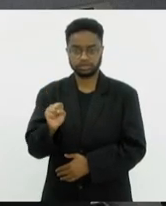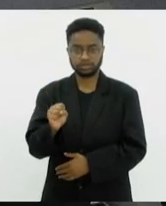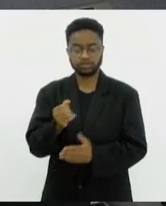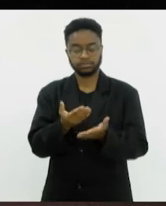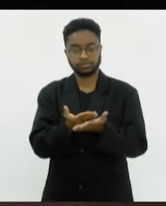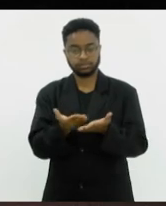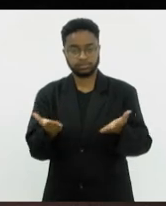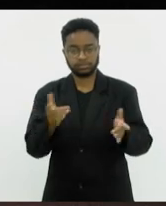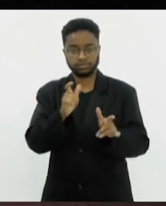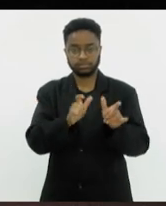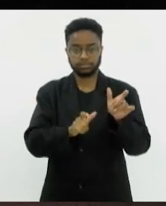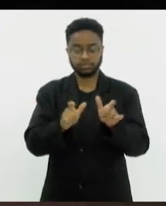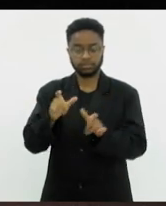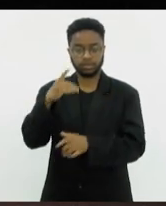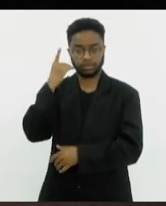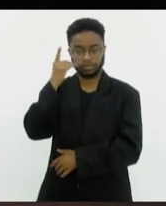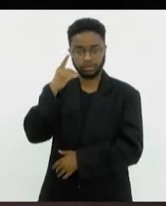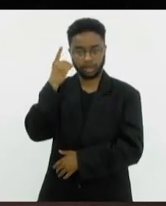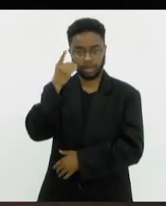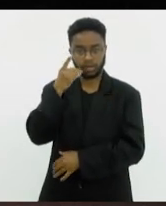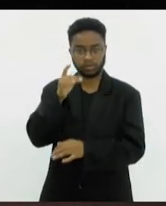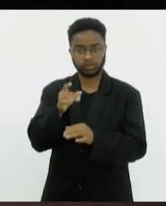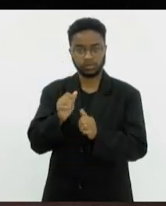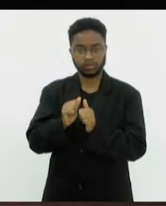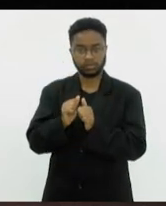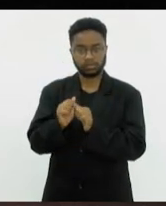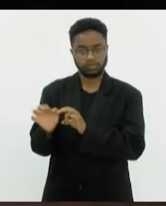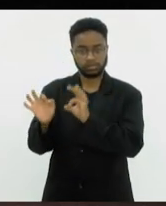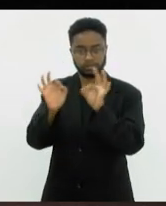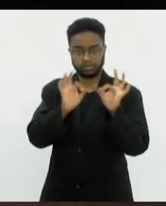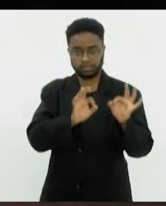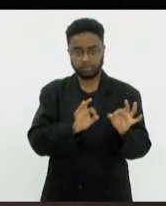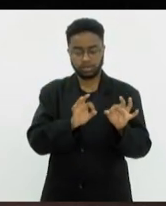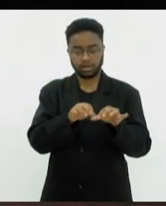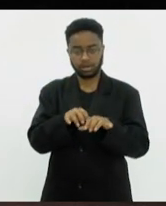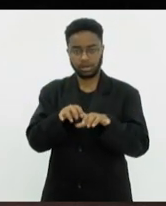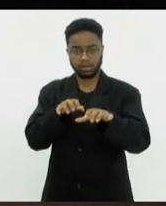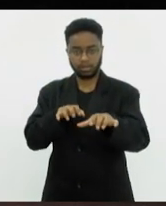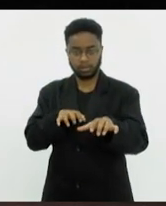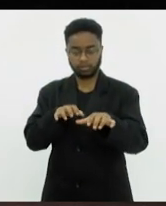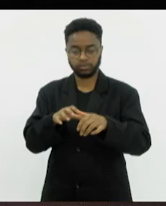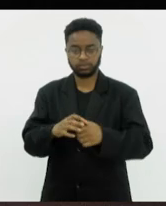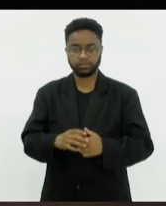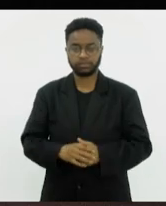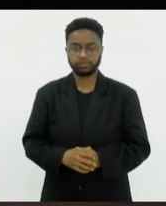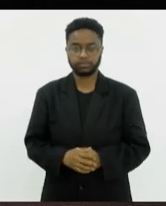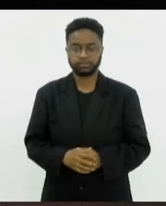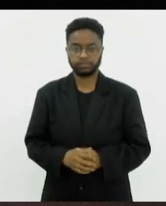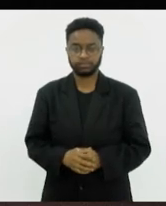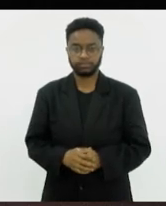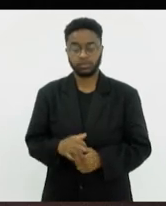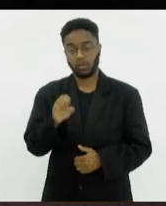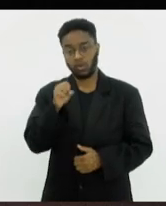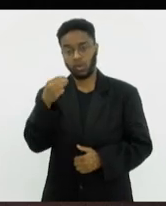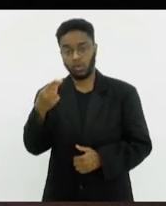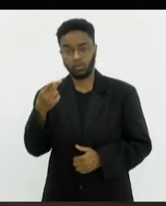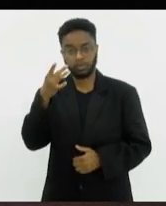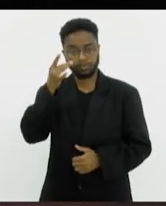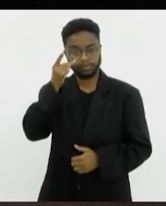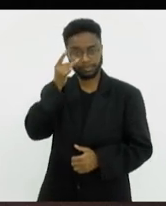senhoras e senhores deputados que nos acompanham de forma remota ou